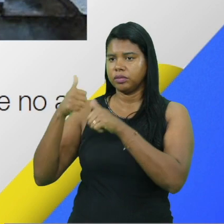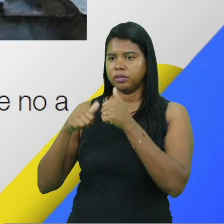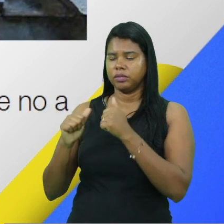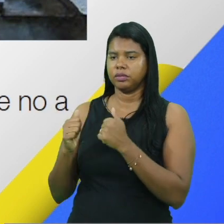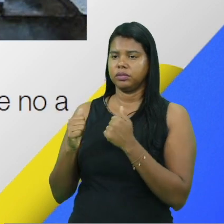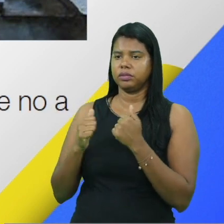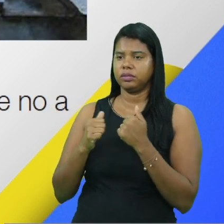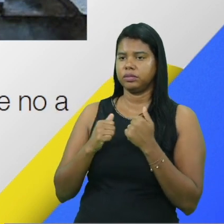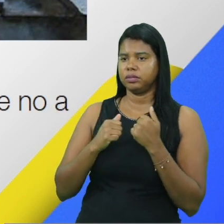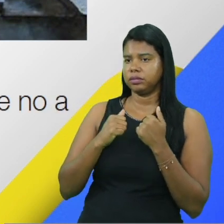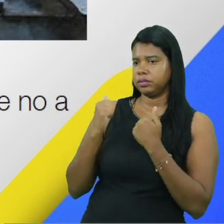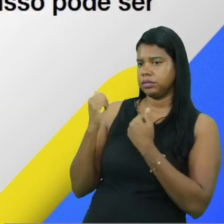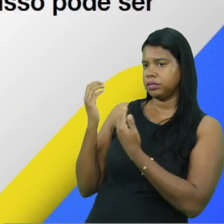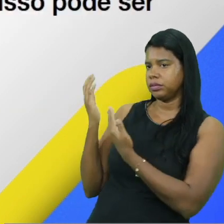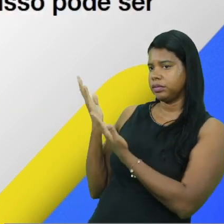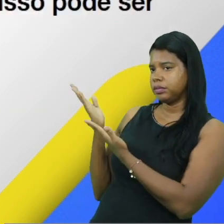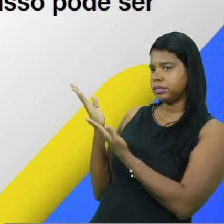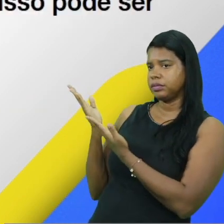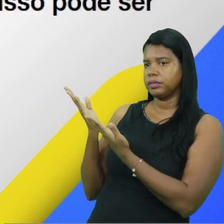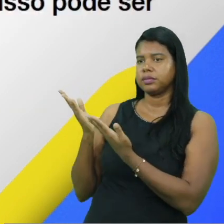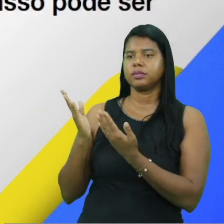figura.